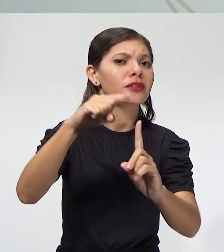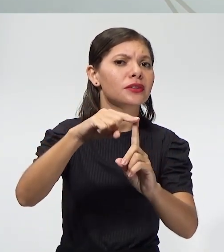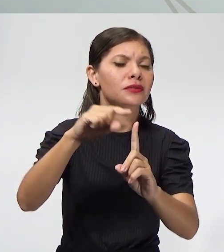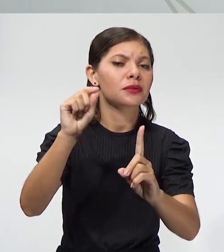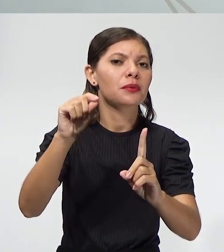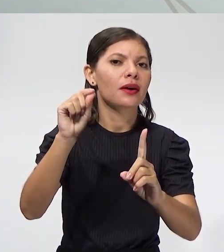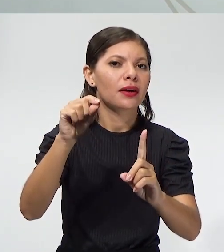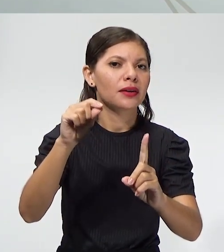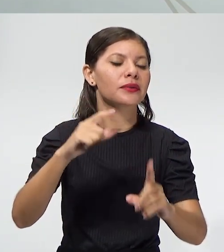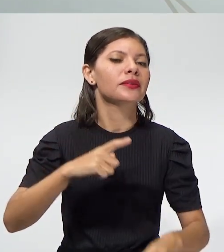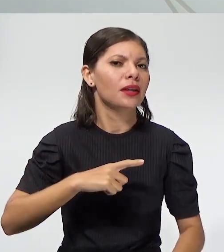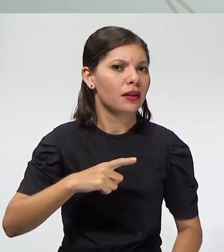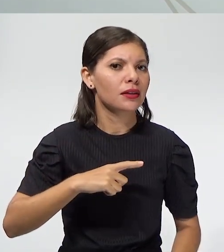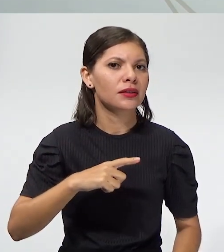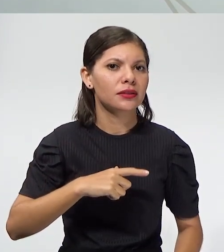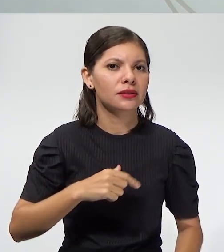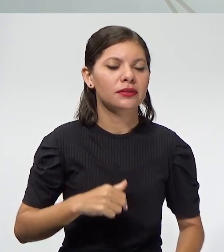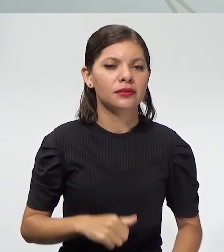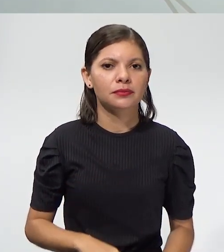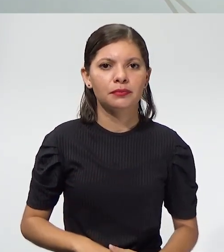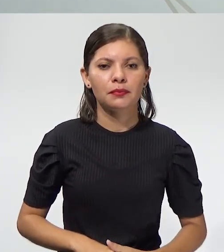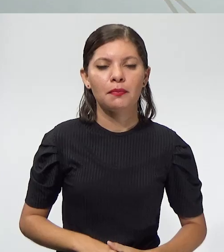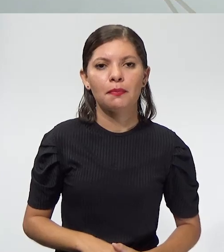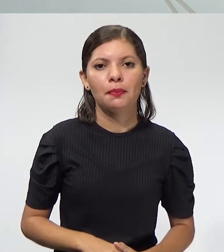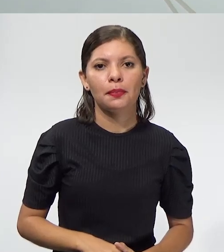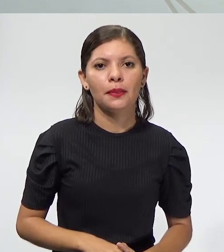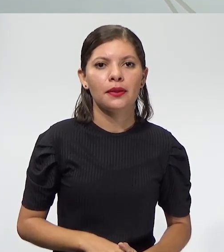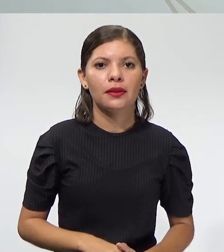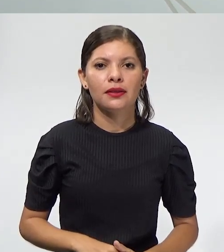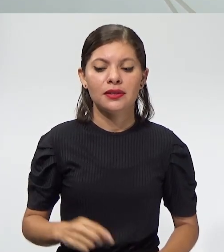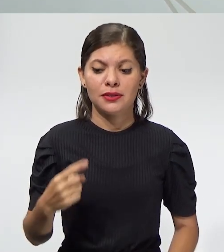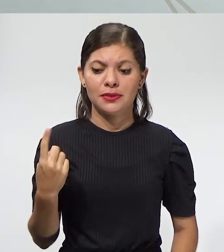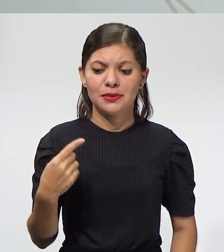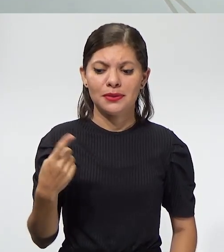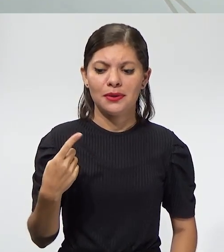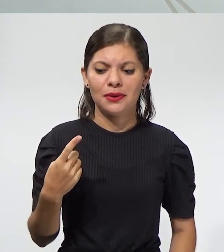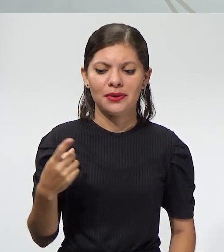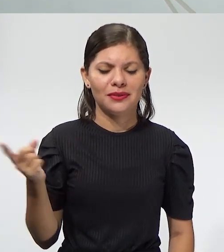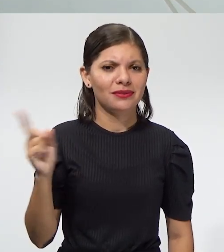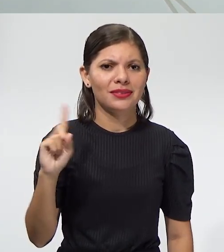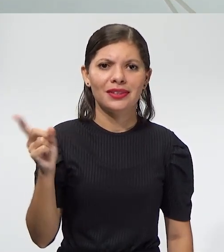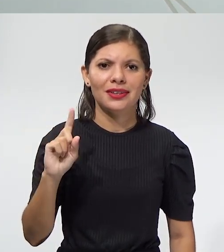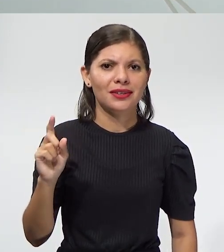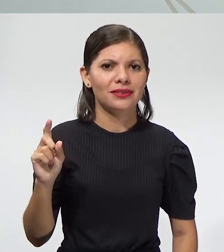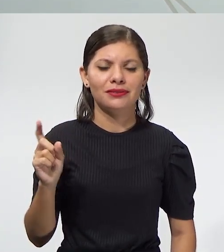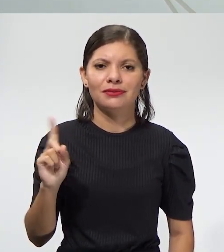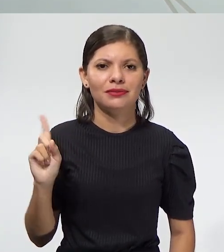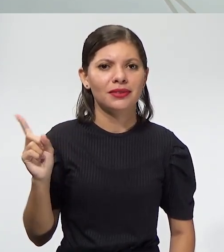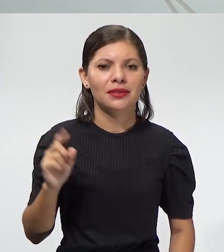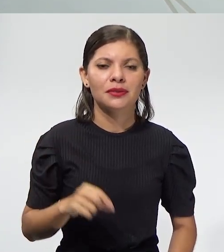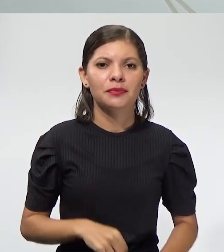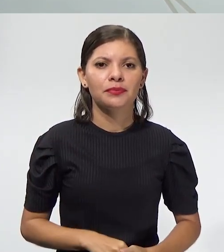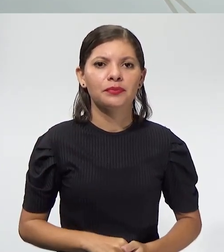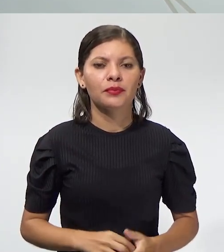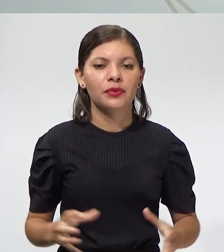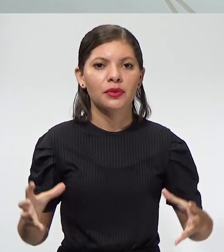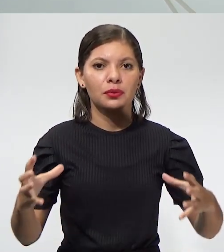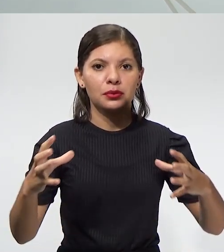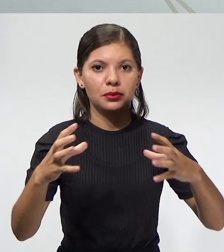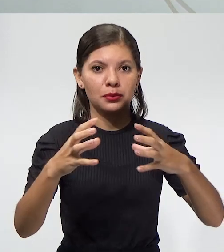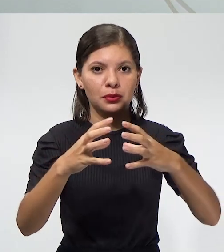uma necessidade. Entretanto, ela sozinha não dá conta da sua formação. E aí, o grupo dessas